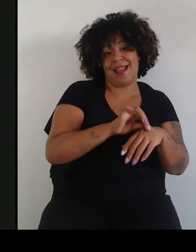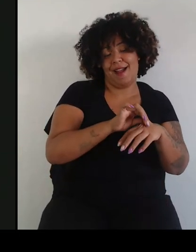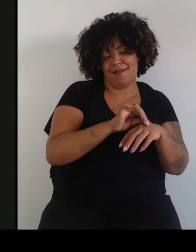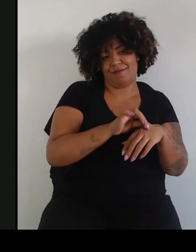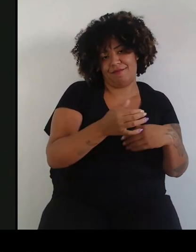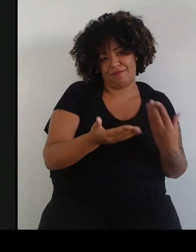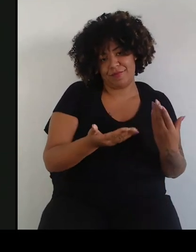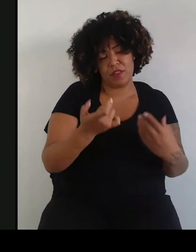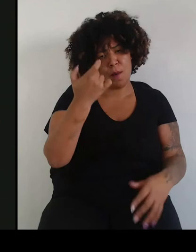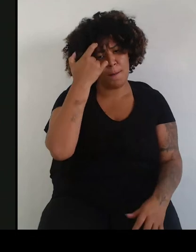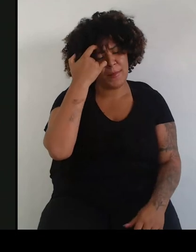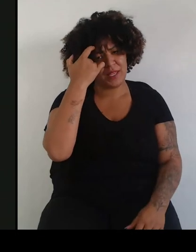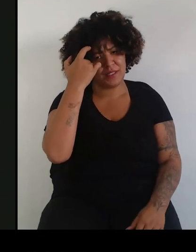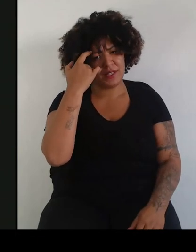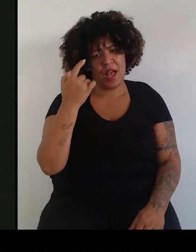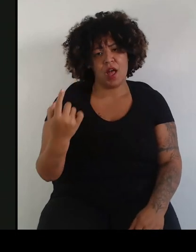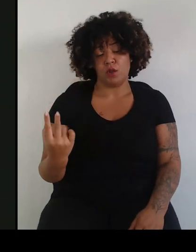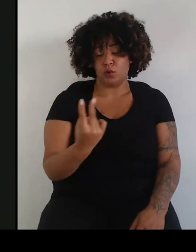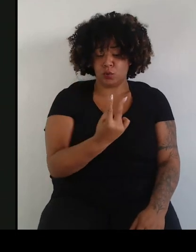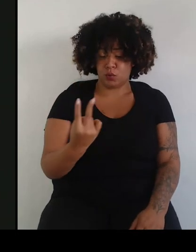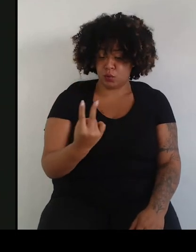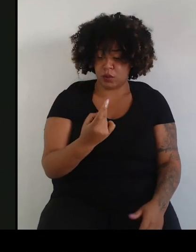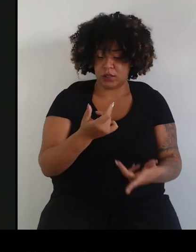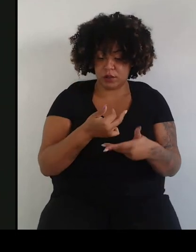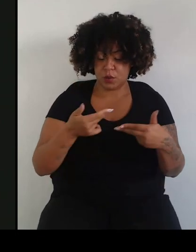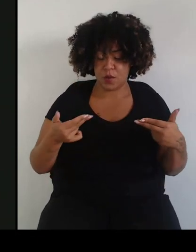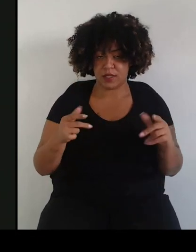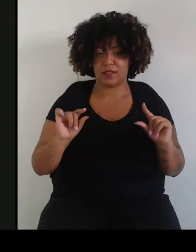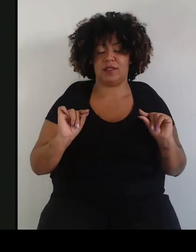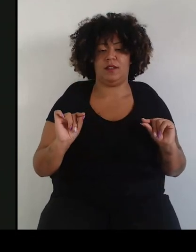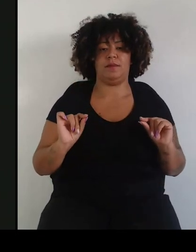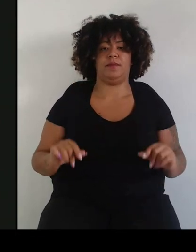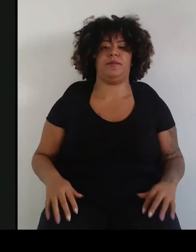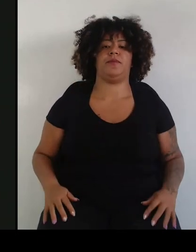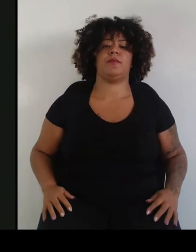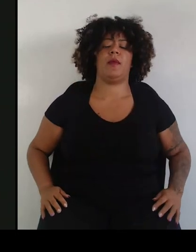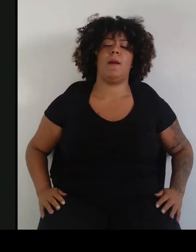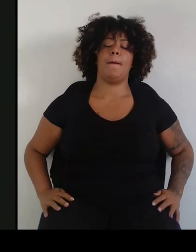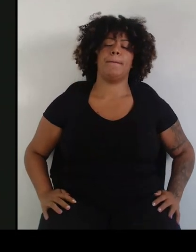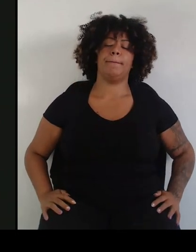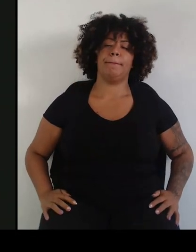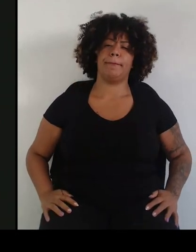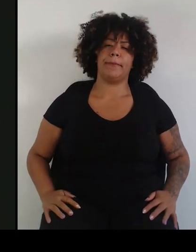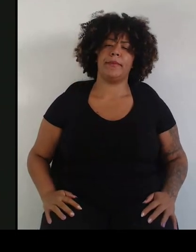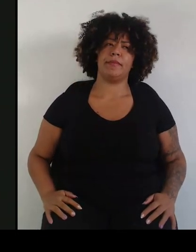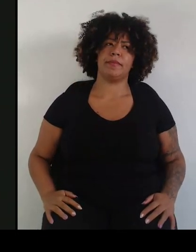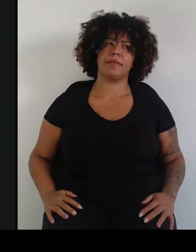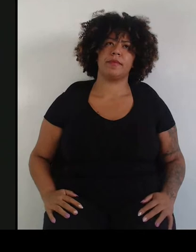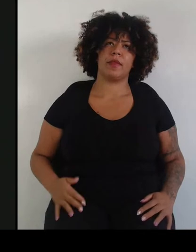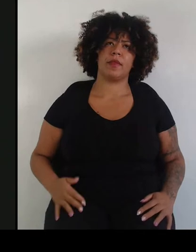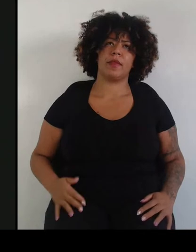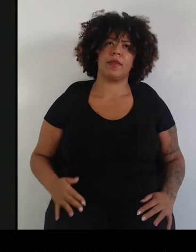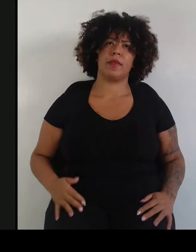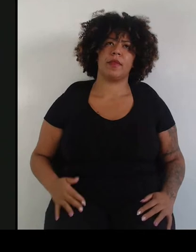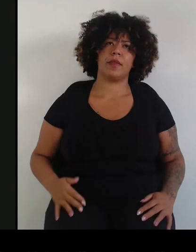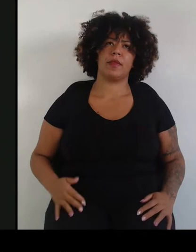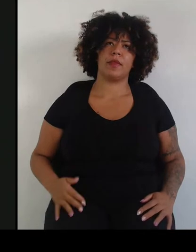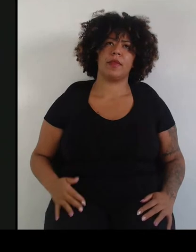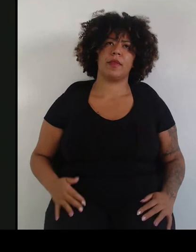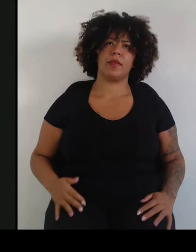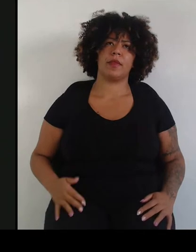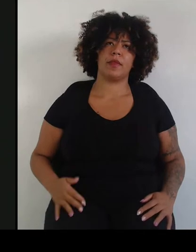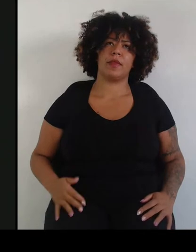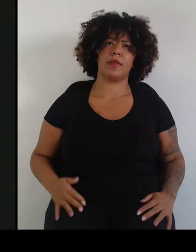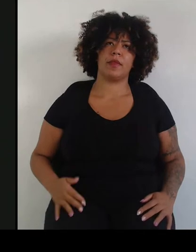duas questões que seriam para mim importante uma a ideia de que